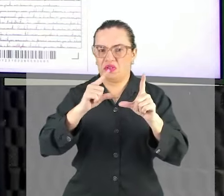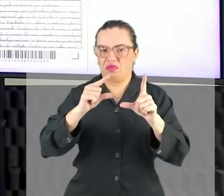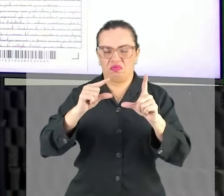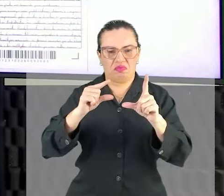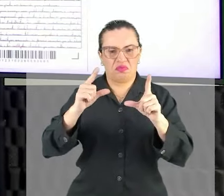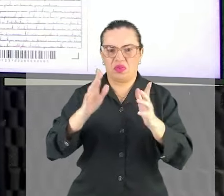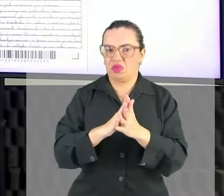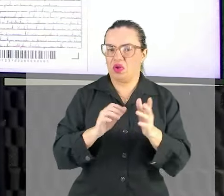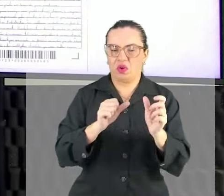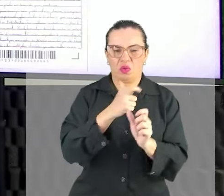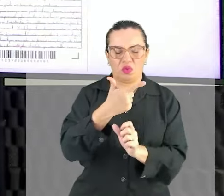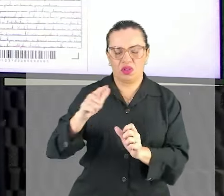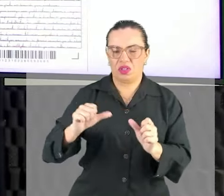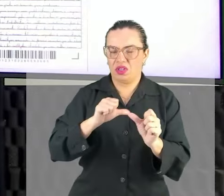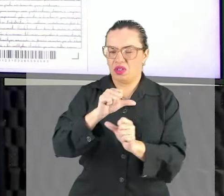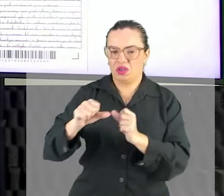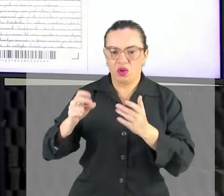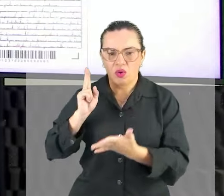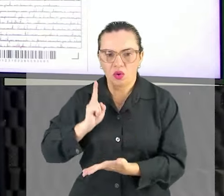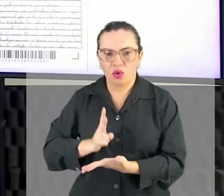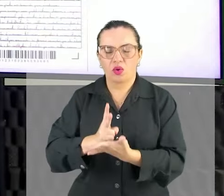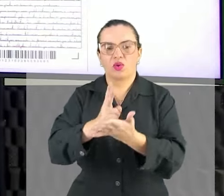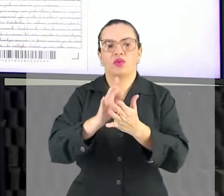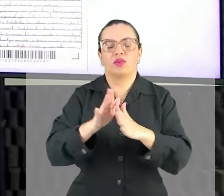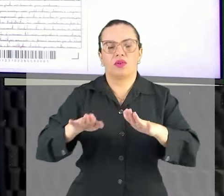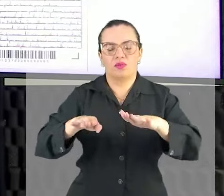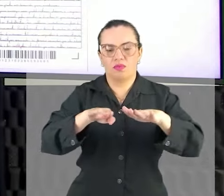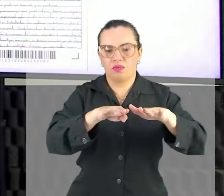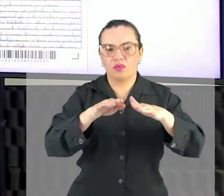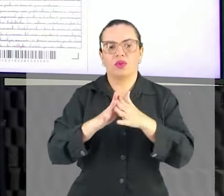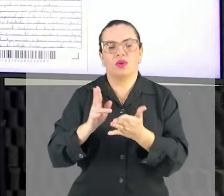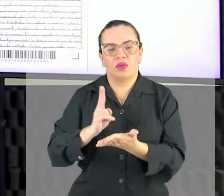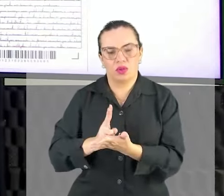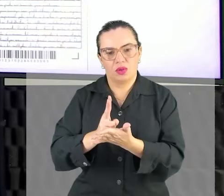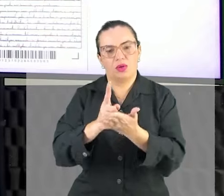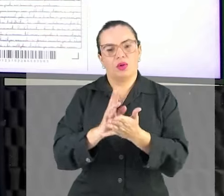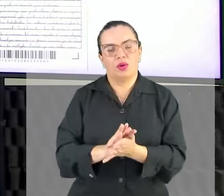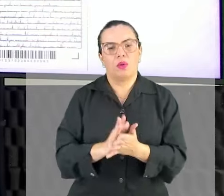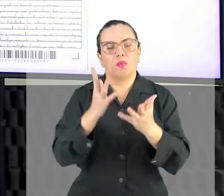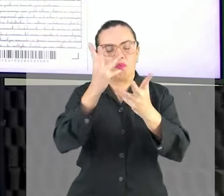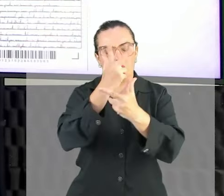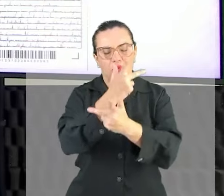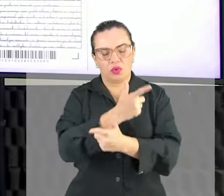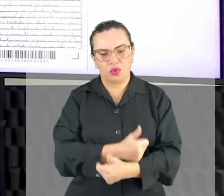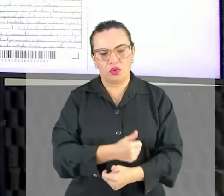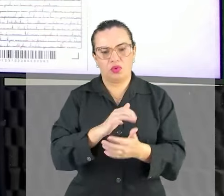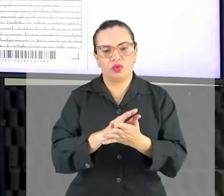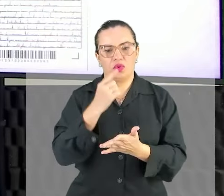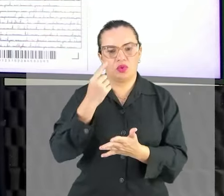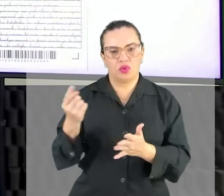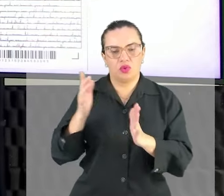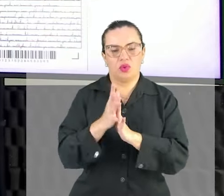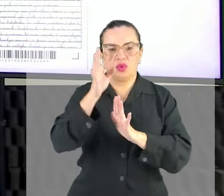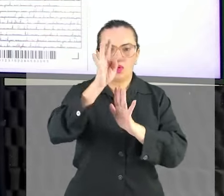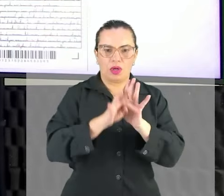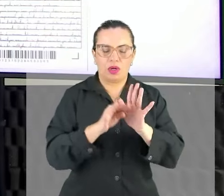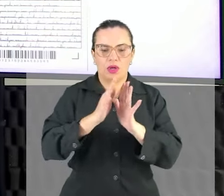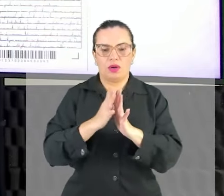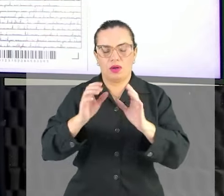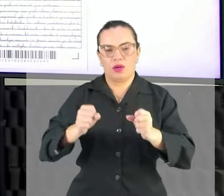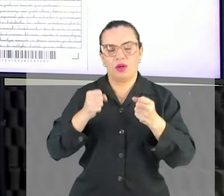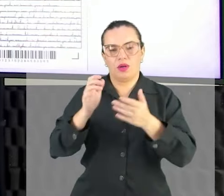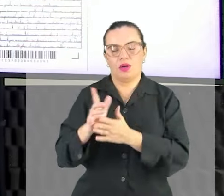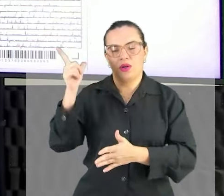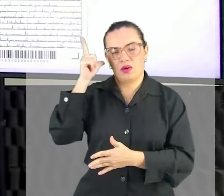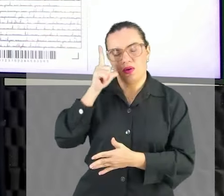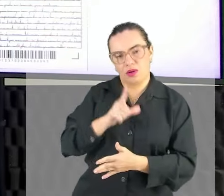letra altamente constante e equilibrada, e isso contribui para a estética do texto. Você pode olhar aí de longe e você